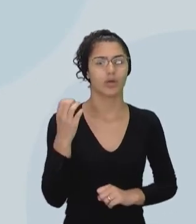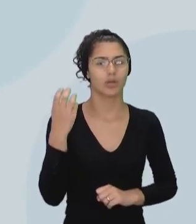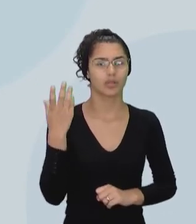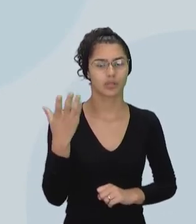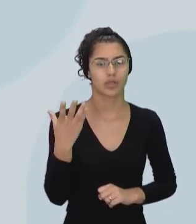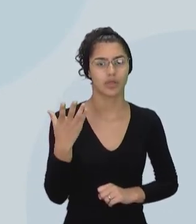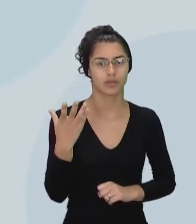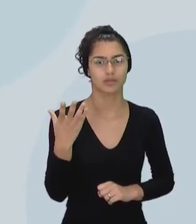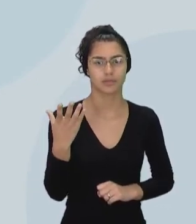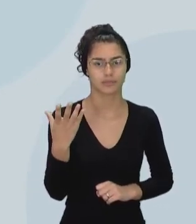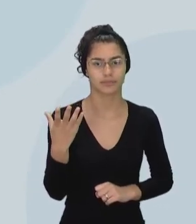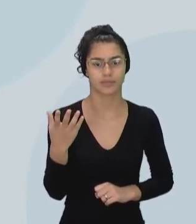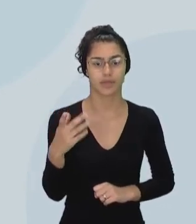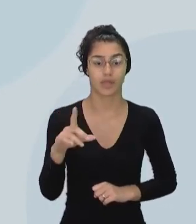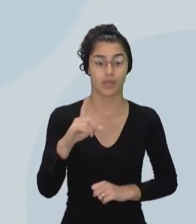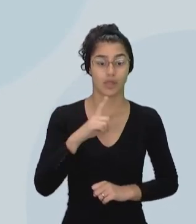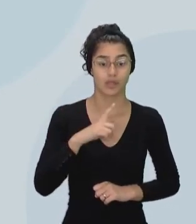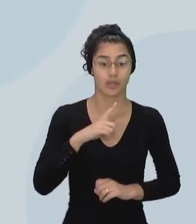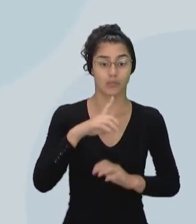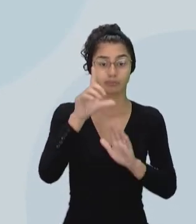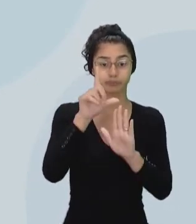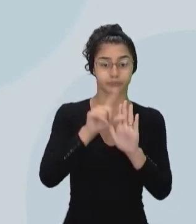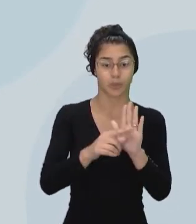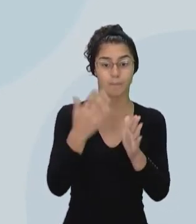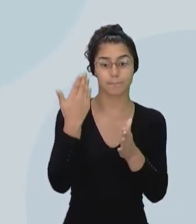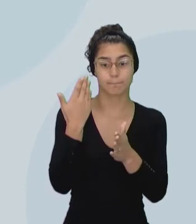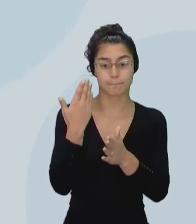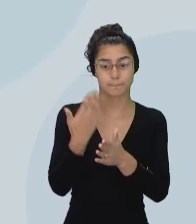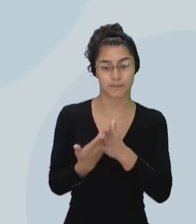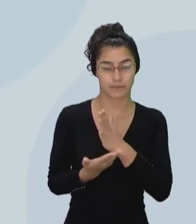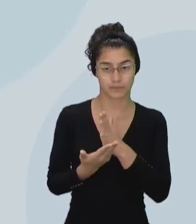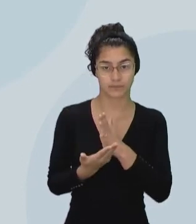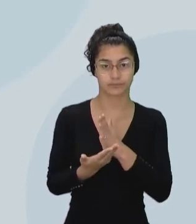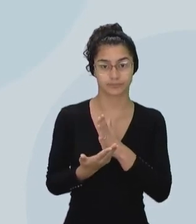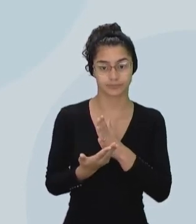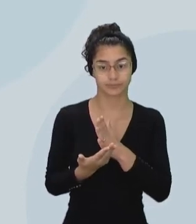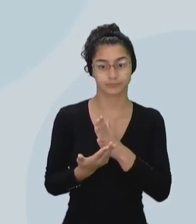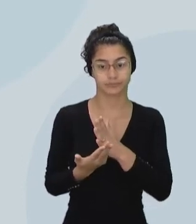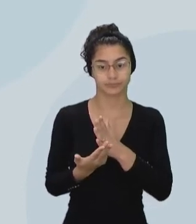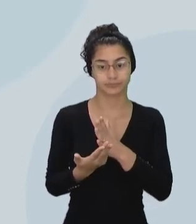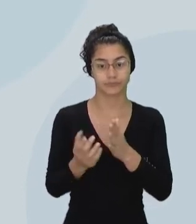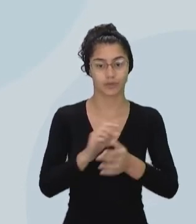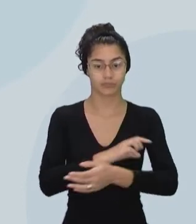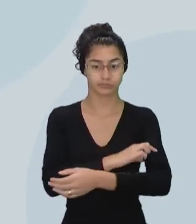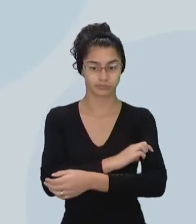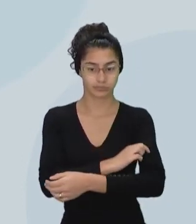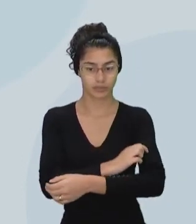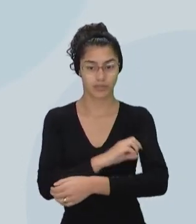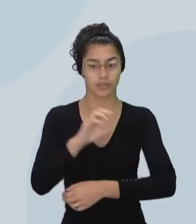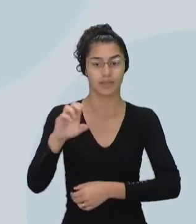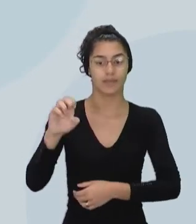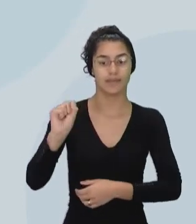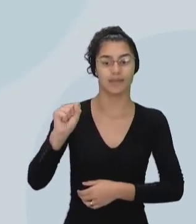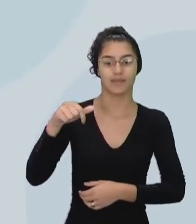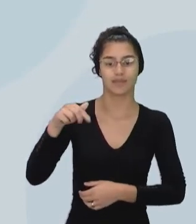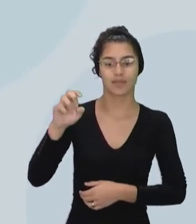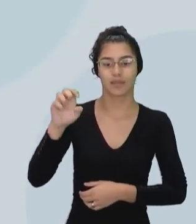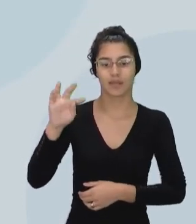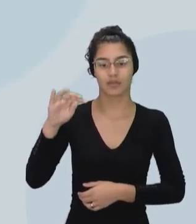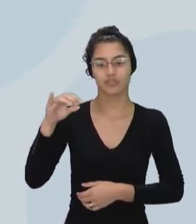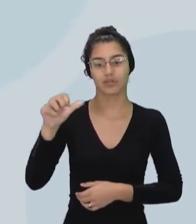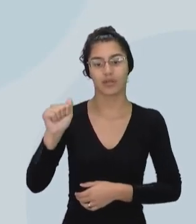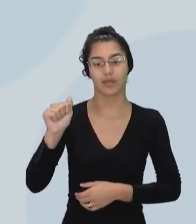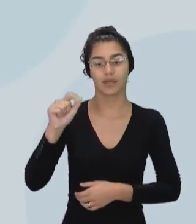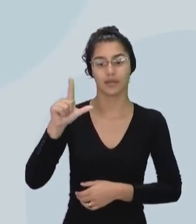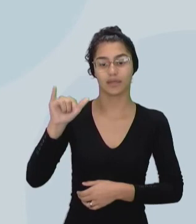aí nos músculos? Eu tenho a redução e a perda da massa muscular esquelética e lisa.